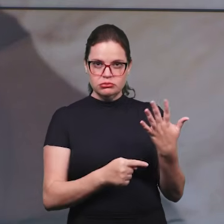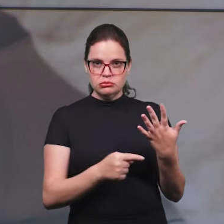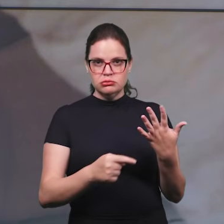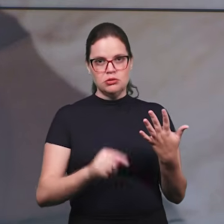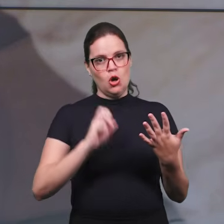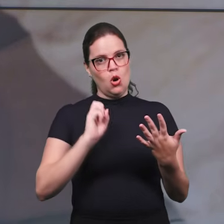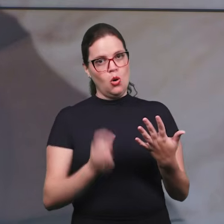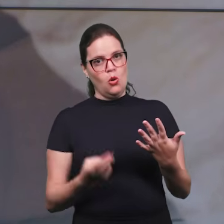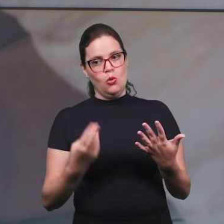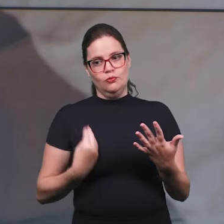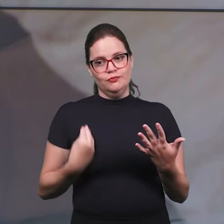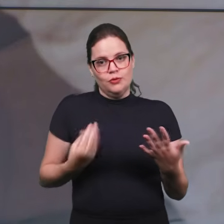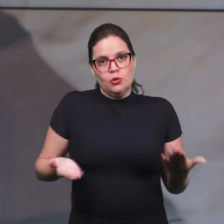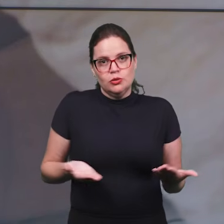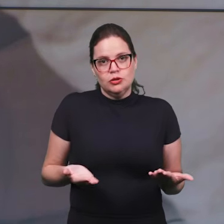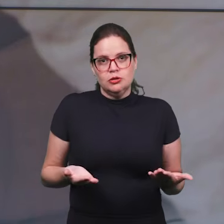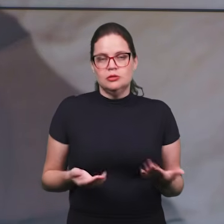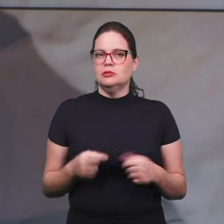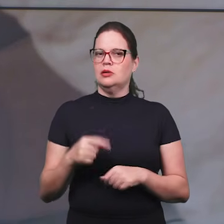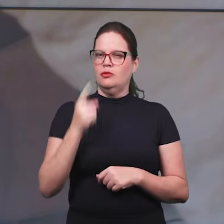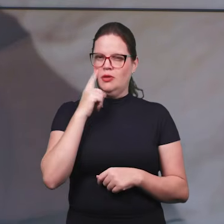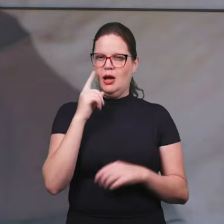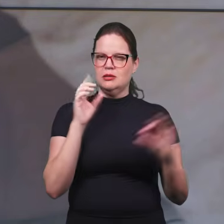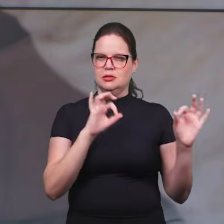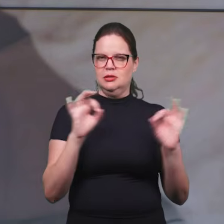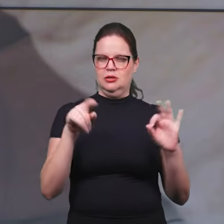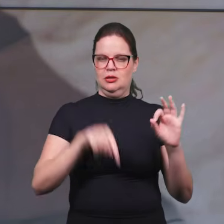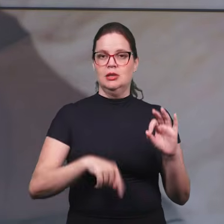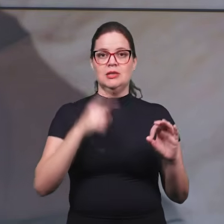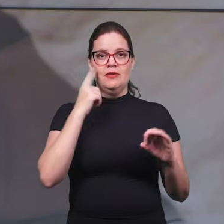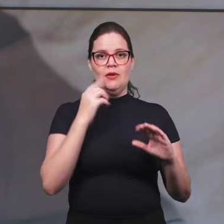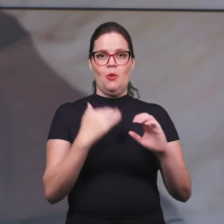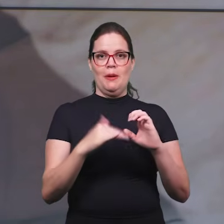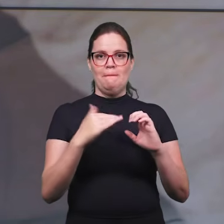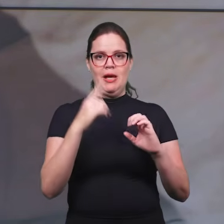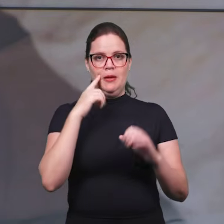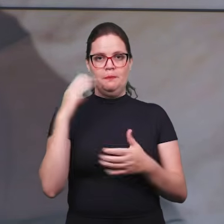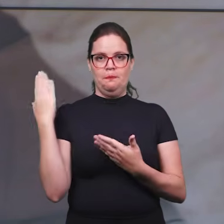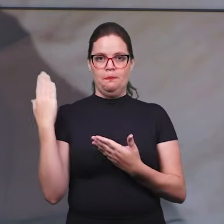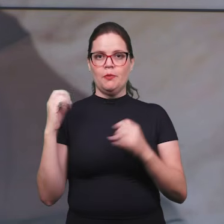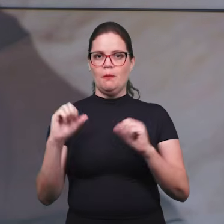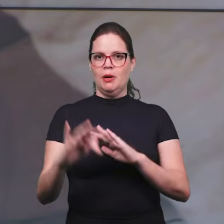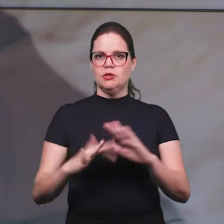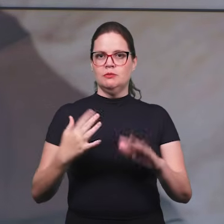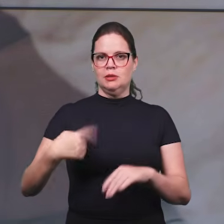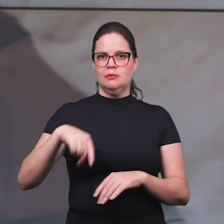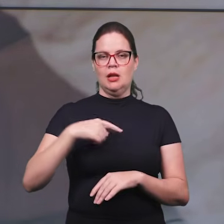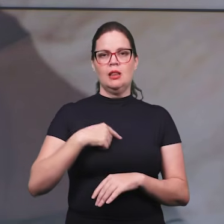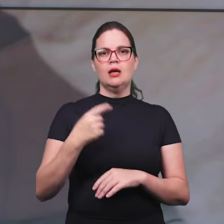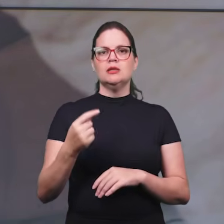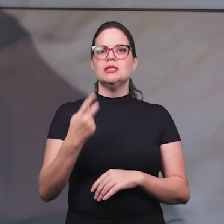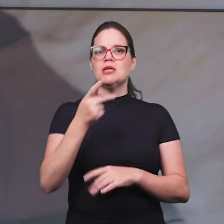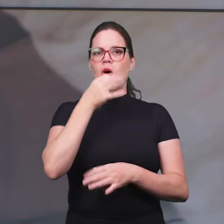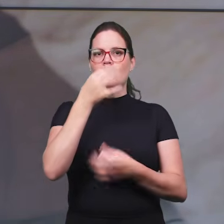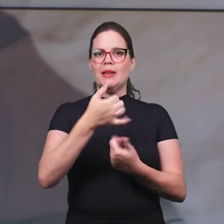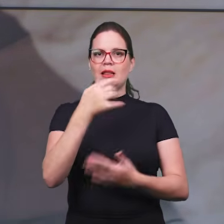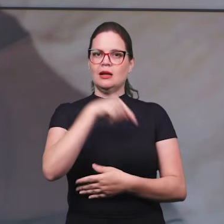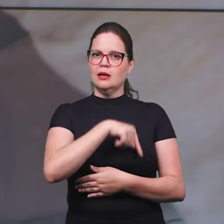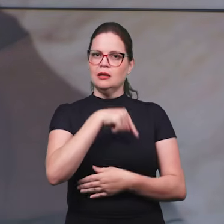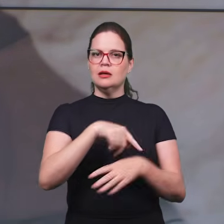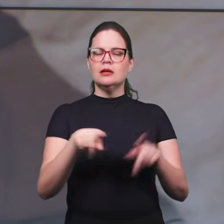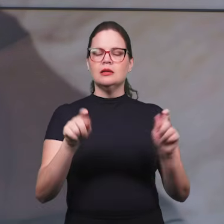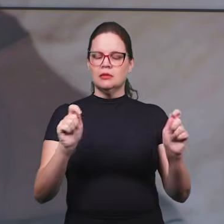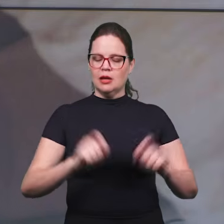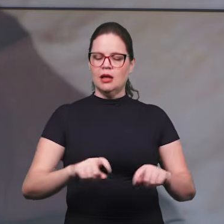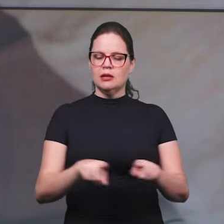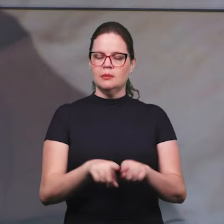tá? Não deixe de participar do programa. Está aparecendo aqui o e-mail de contato, você pode escrever para a gente. Deixe o seu comentário